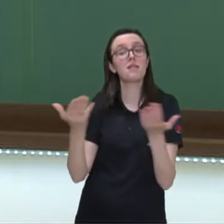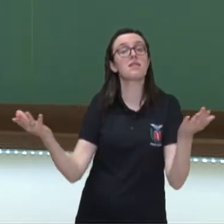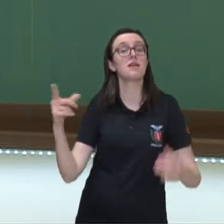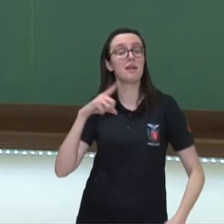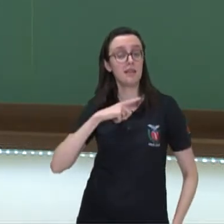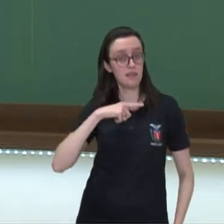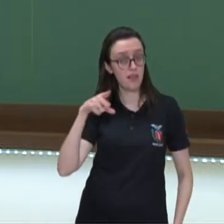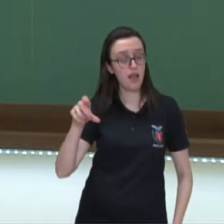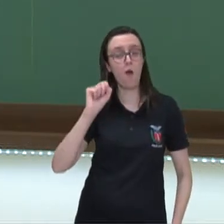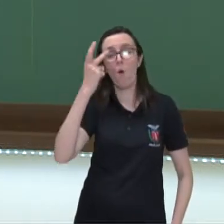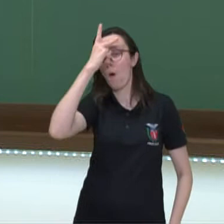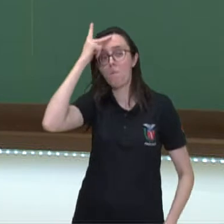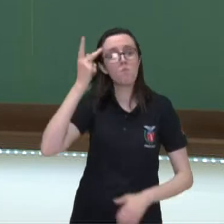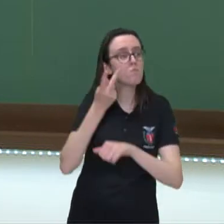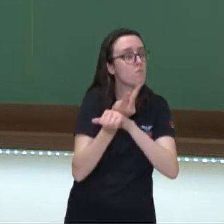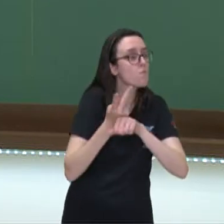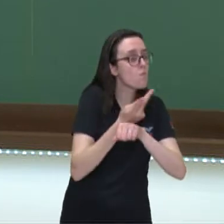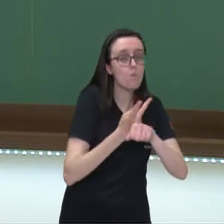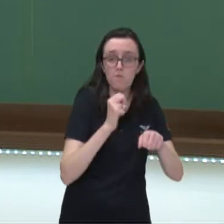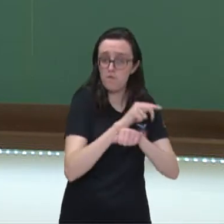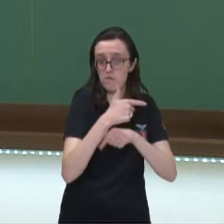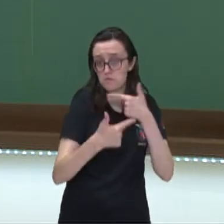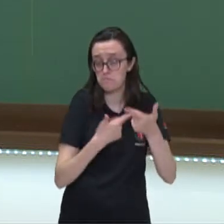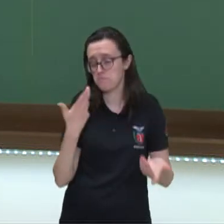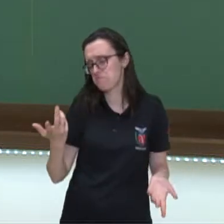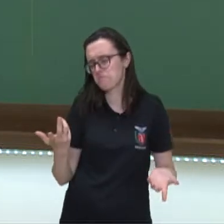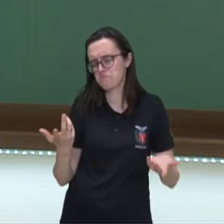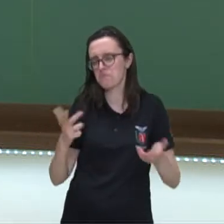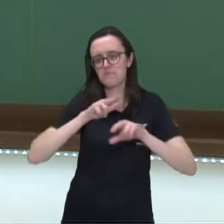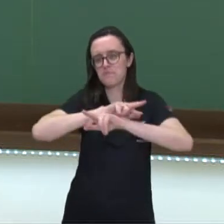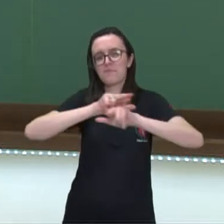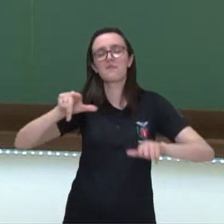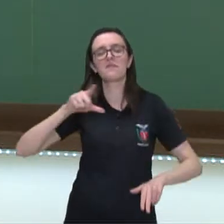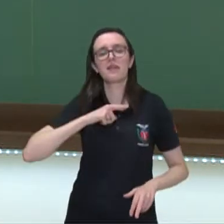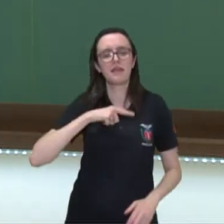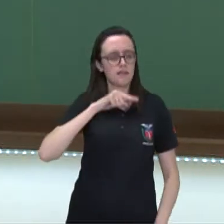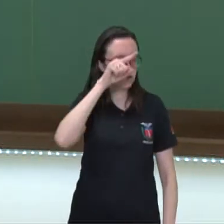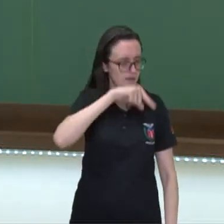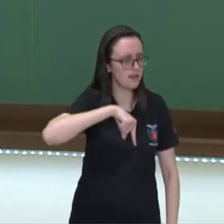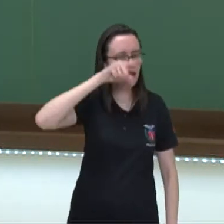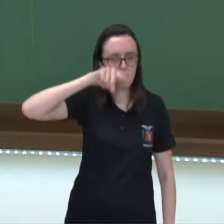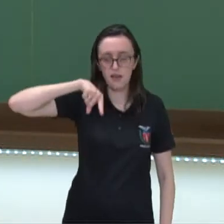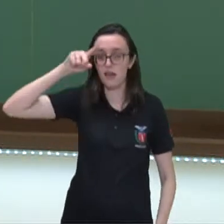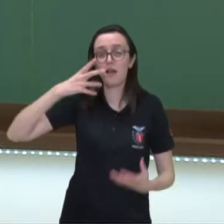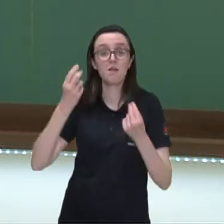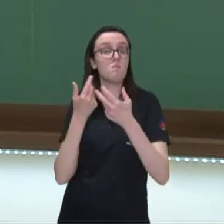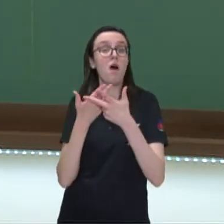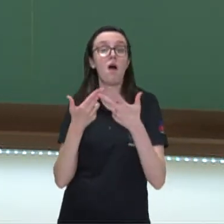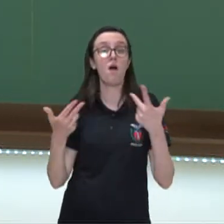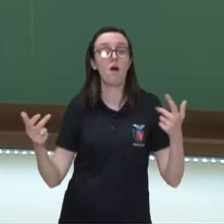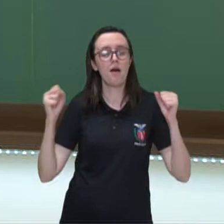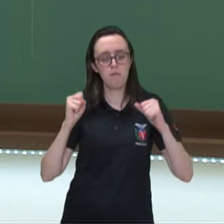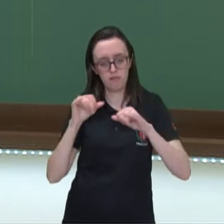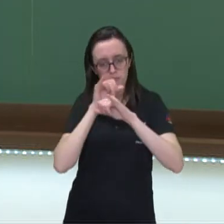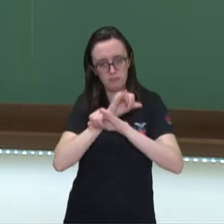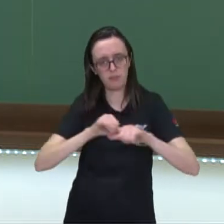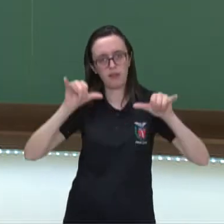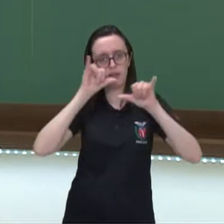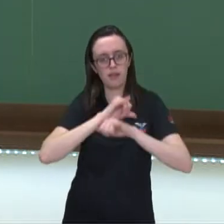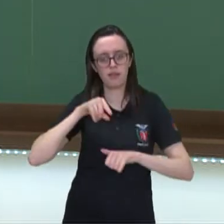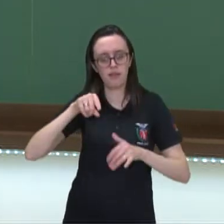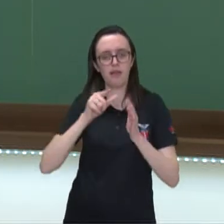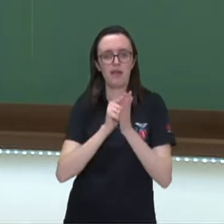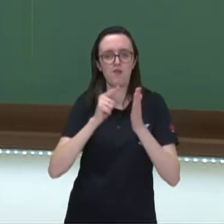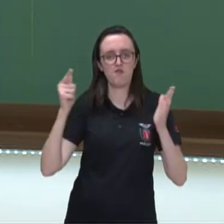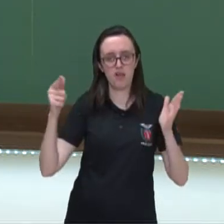oferecidos ou pessoas procurando por emprego, enfim. Tem uma infinidade de coisas que podem ser anunciadas ali nesta